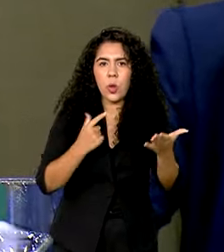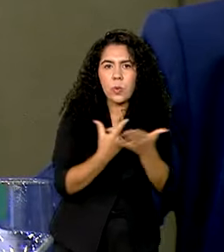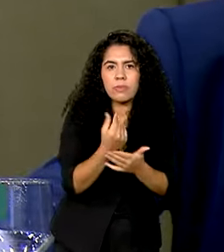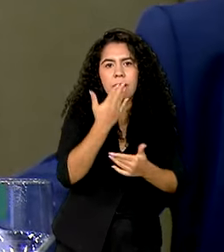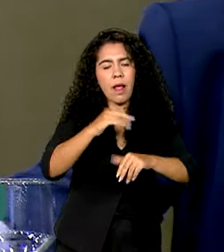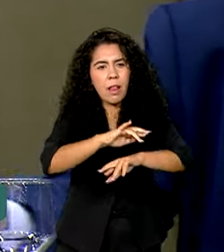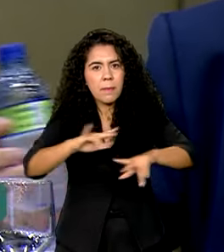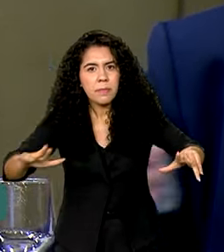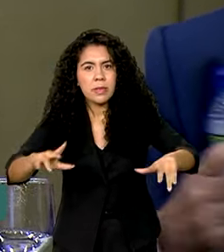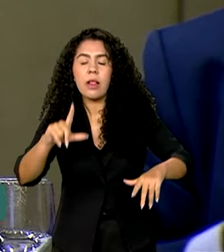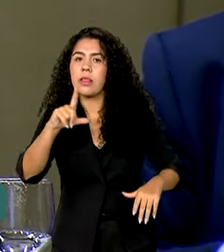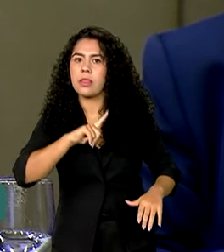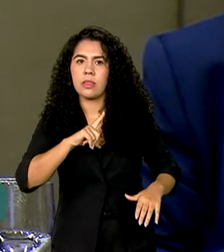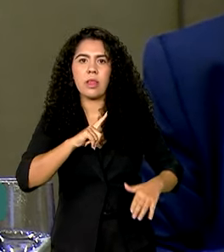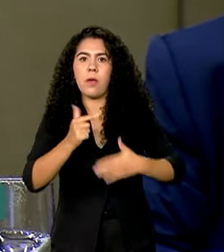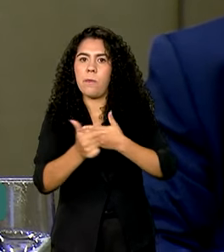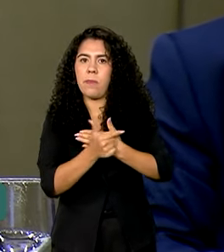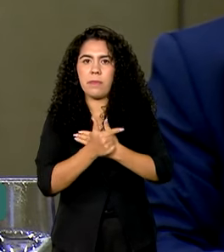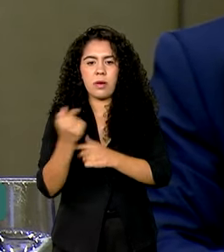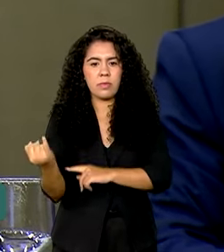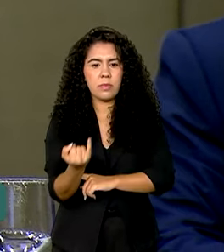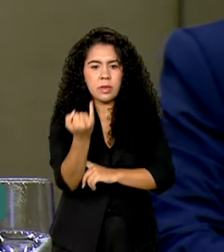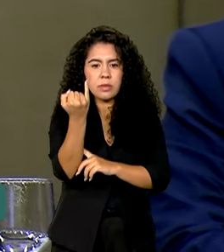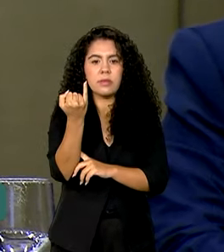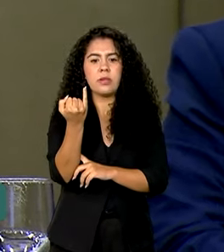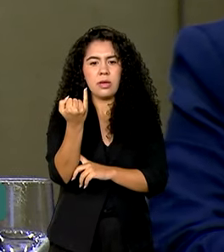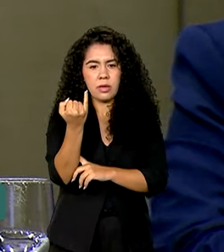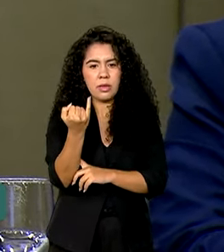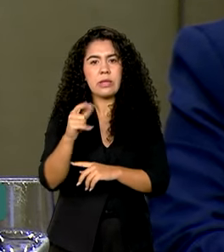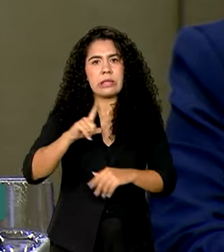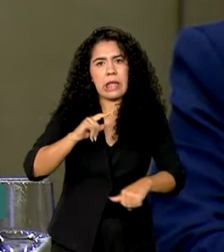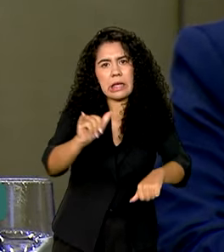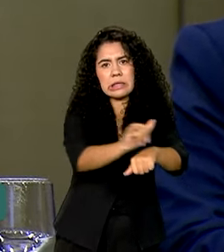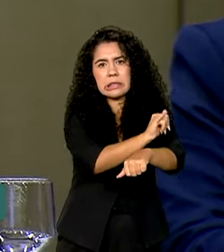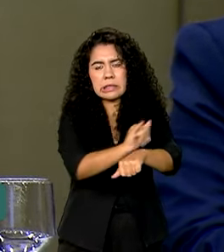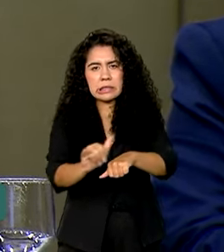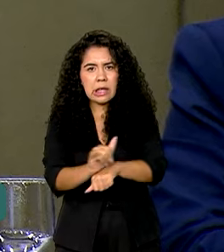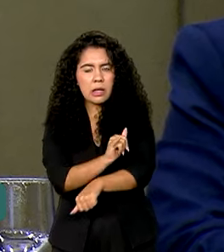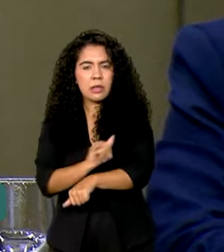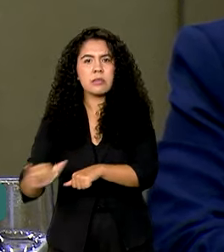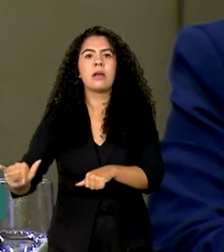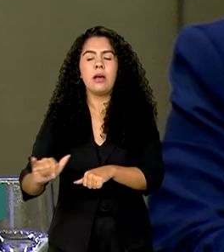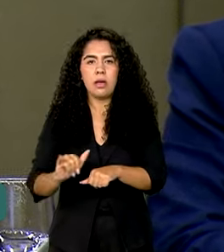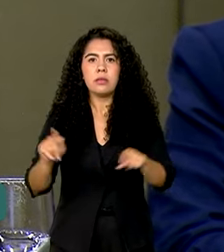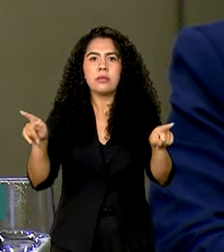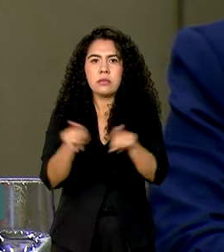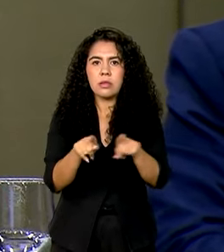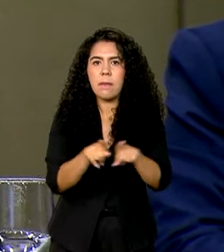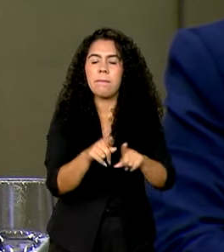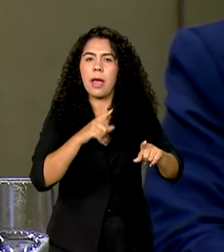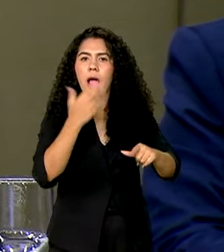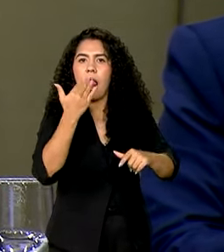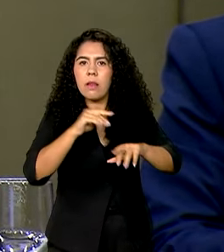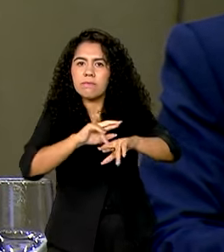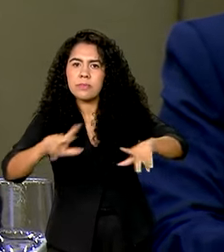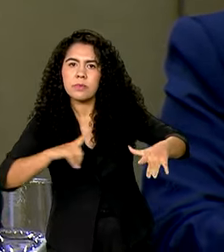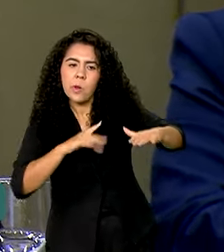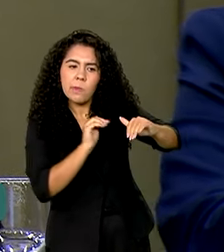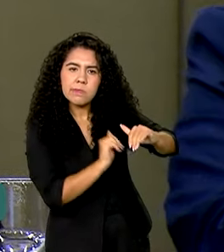papel importante de apoio à agricultura familiar e estratégico de geração de reservas